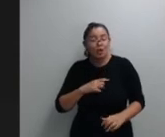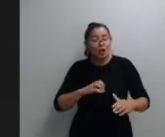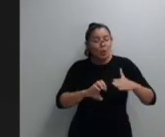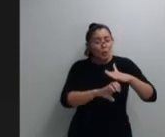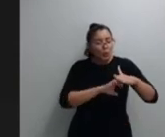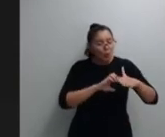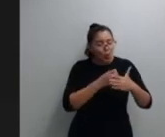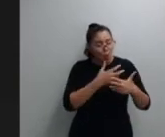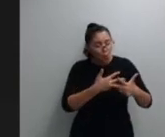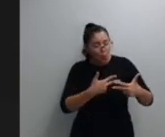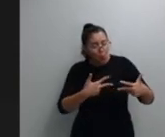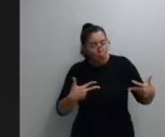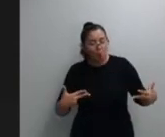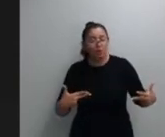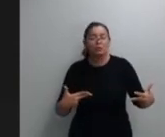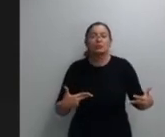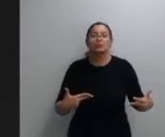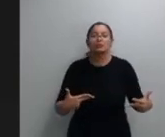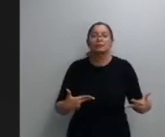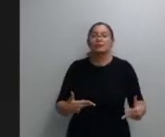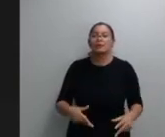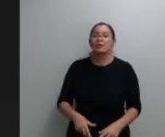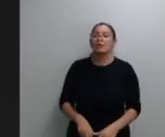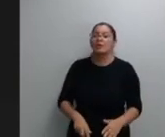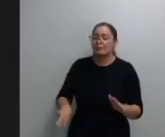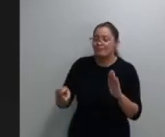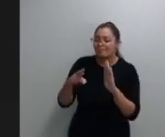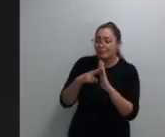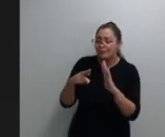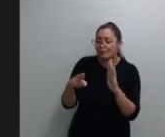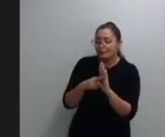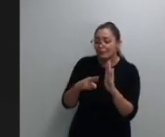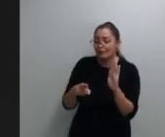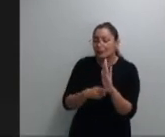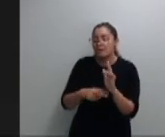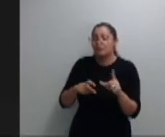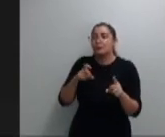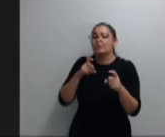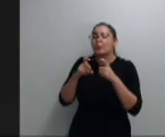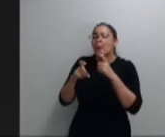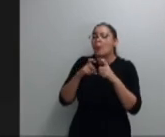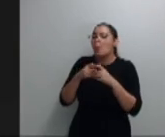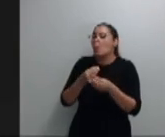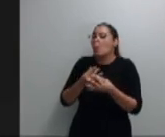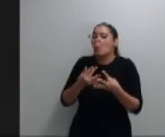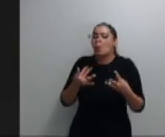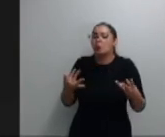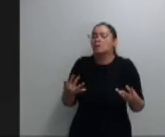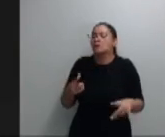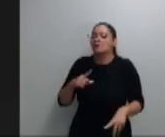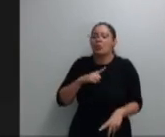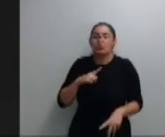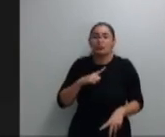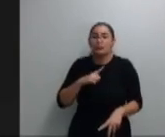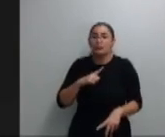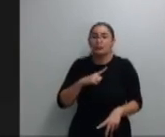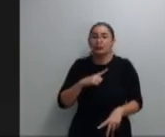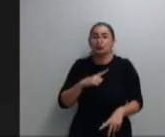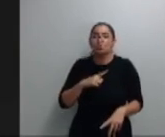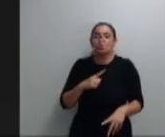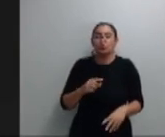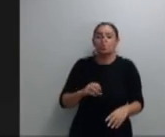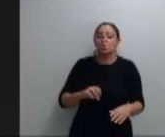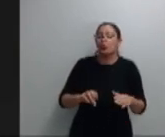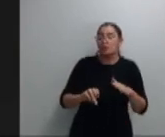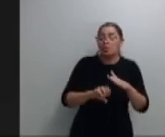as formas pelas quais se tem uma ingerência na administração que muitas vezes não depende da titularidade de ações e que